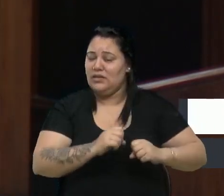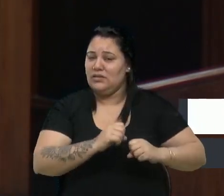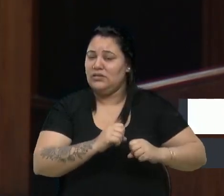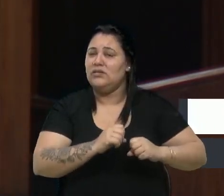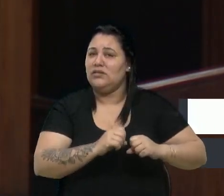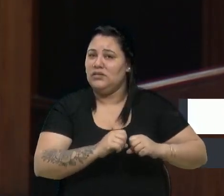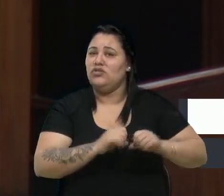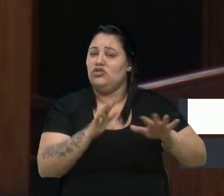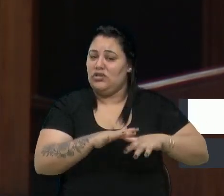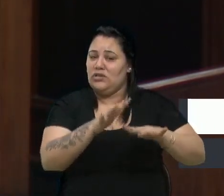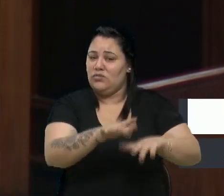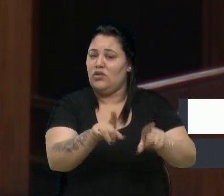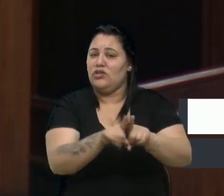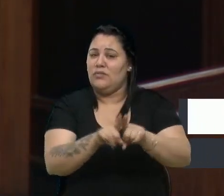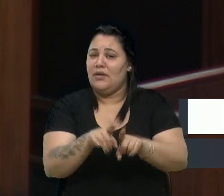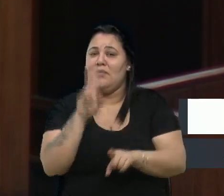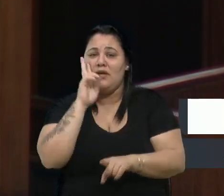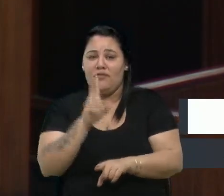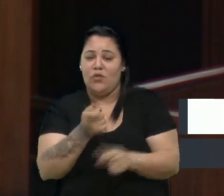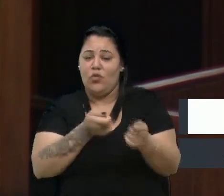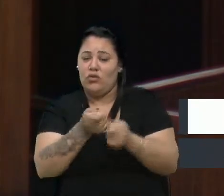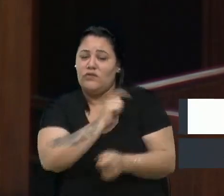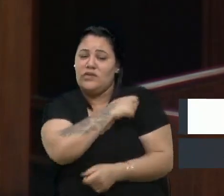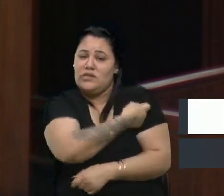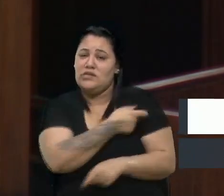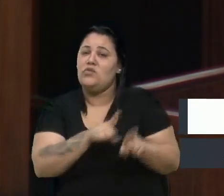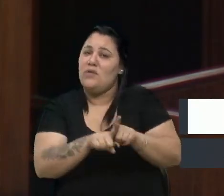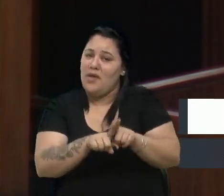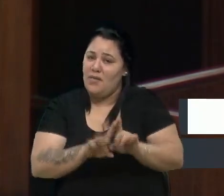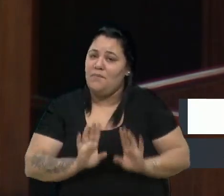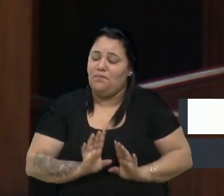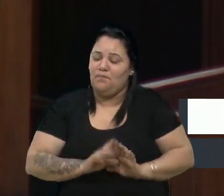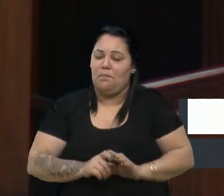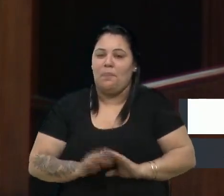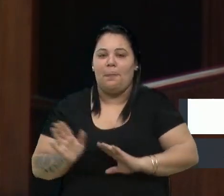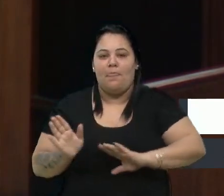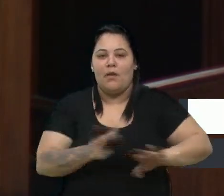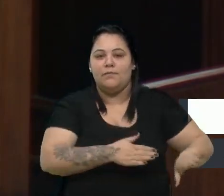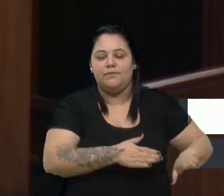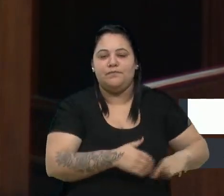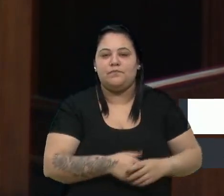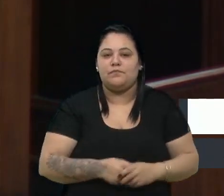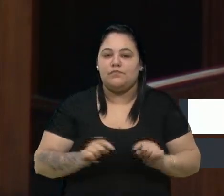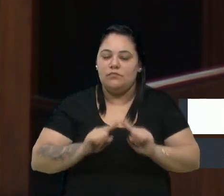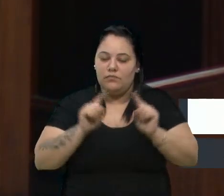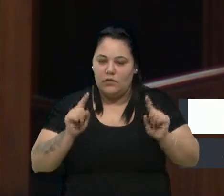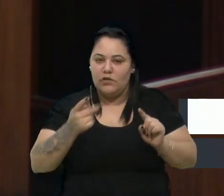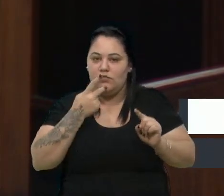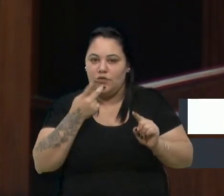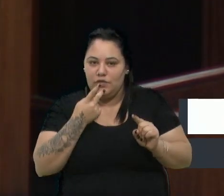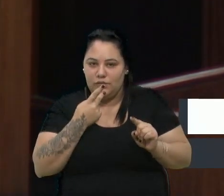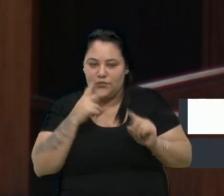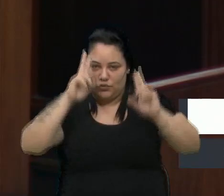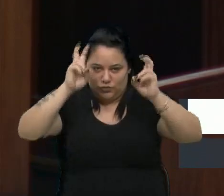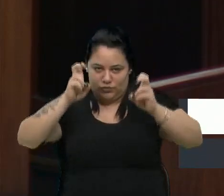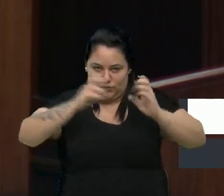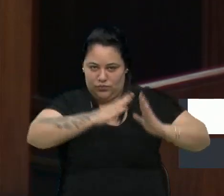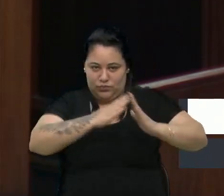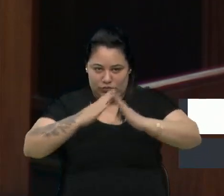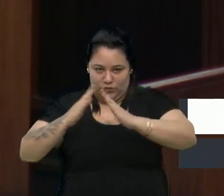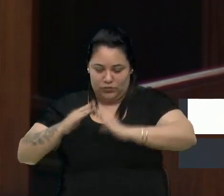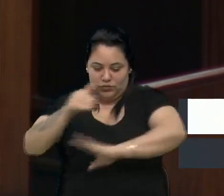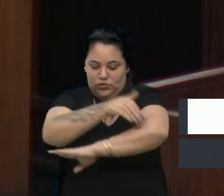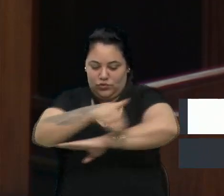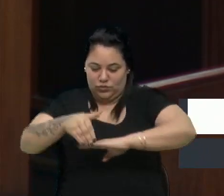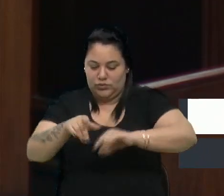questão da fiscalização. Mas nós abordamos o tema aqui dos moradores em situação de rua,